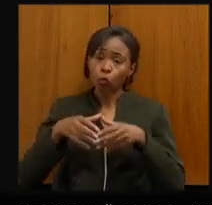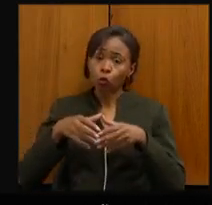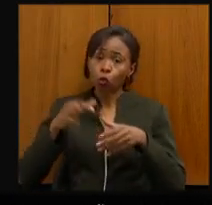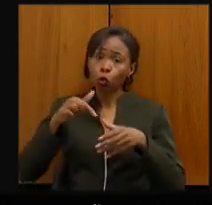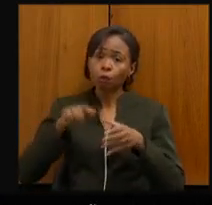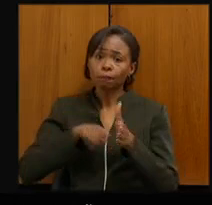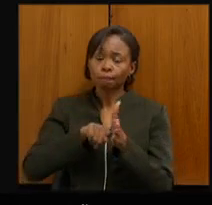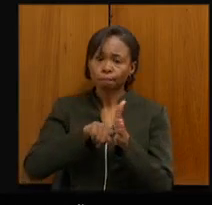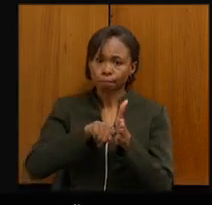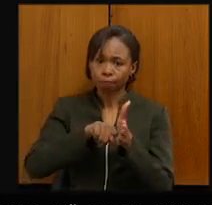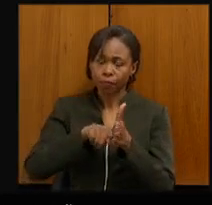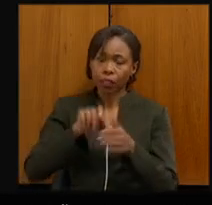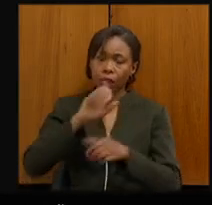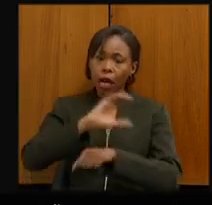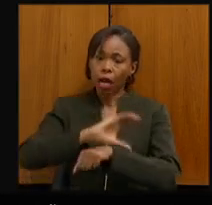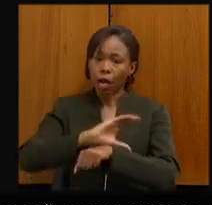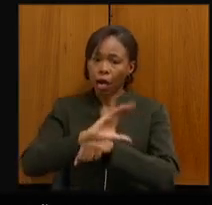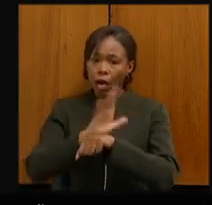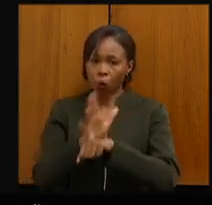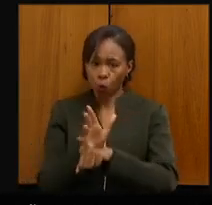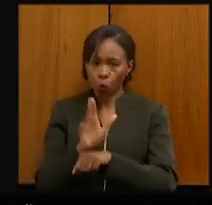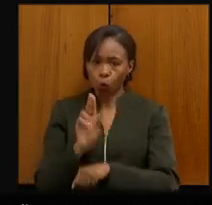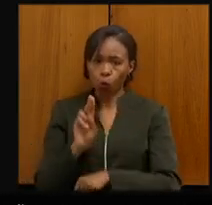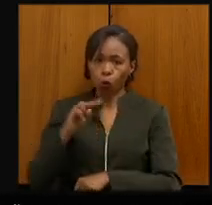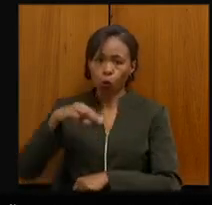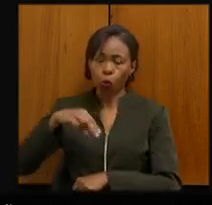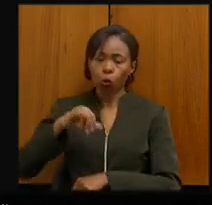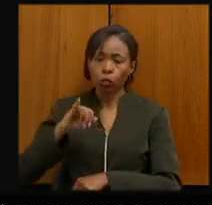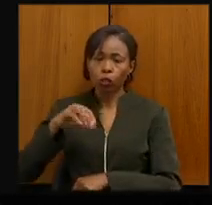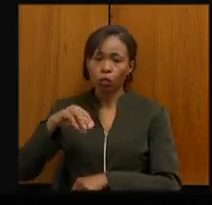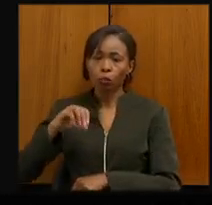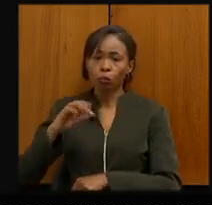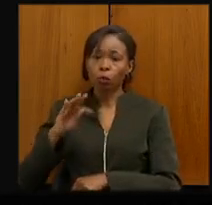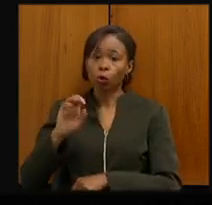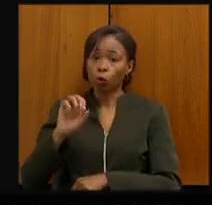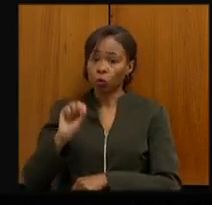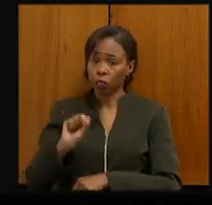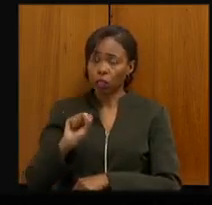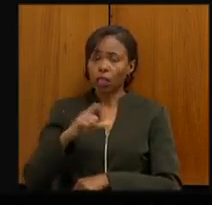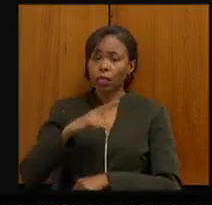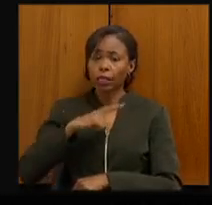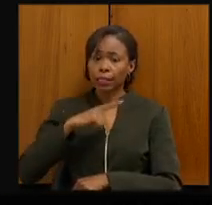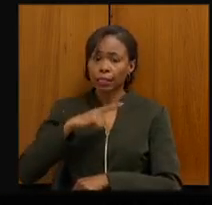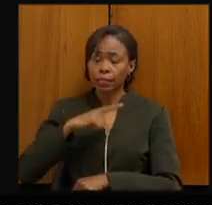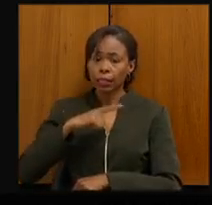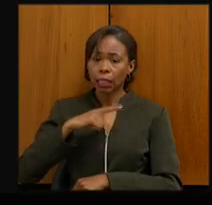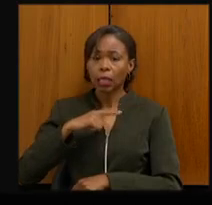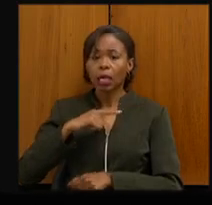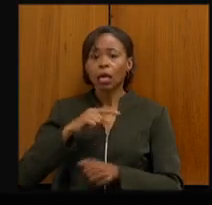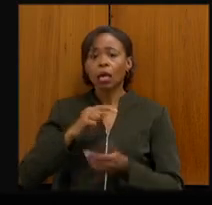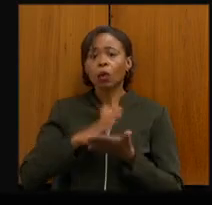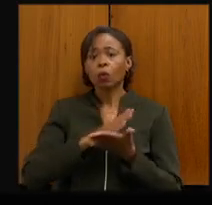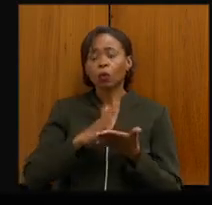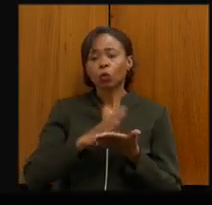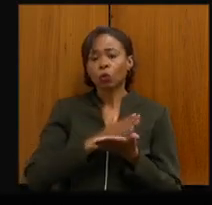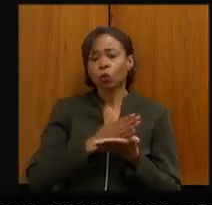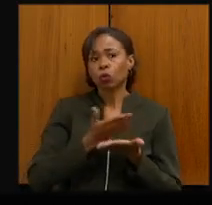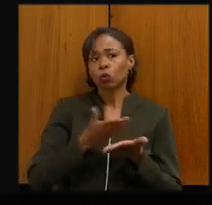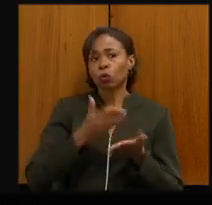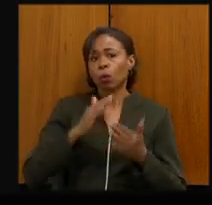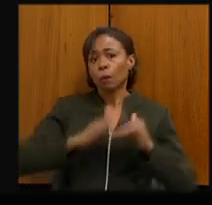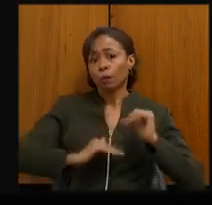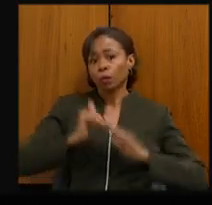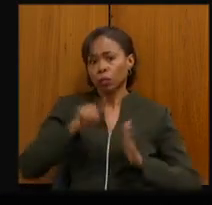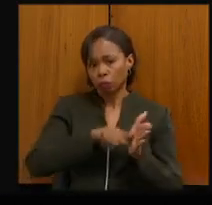pesquisa aqui da Oni longe né de composto por pesquisadores vinculados ou é diretamente vinculados